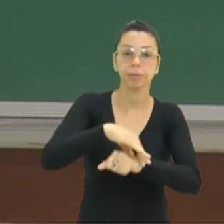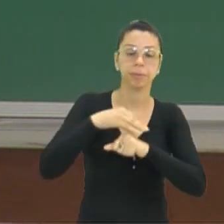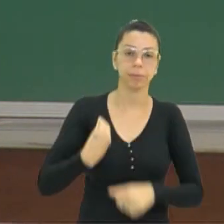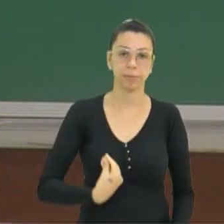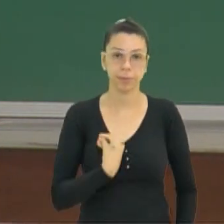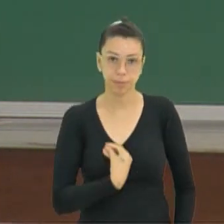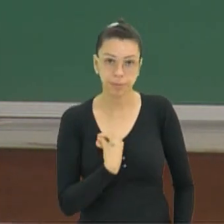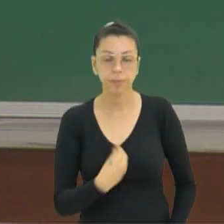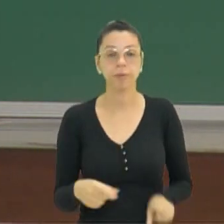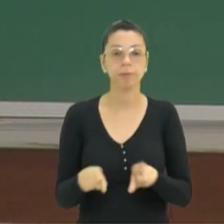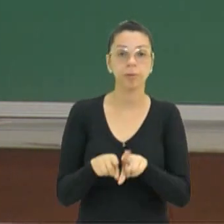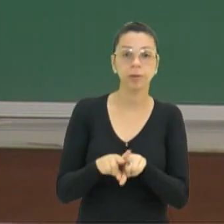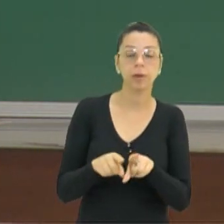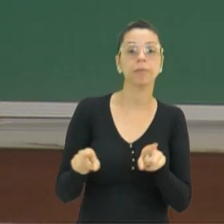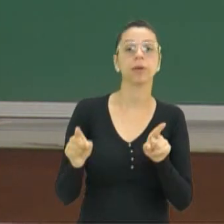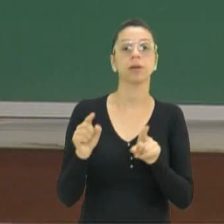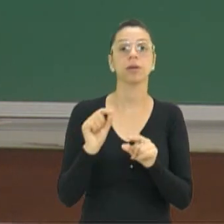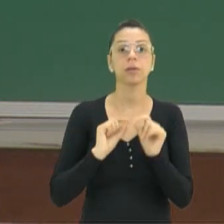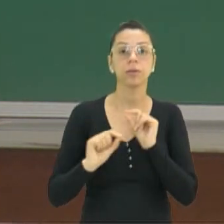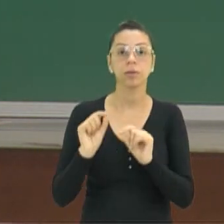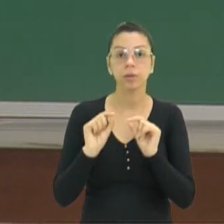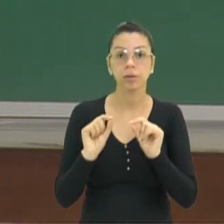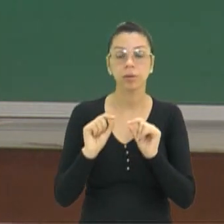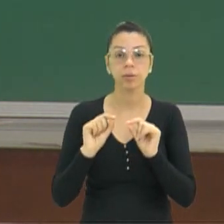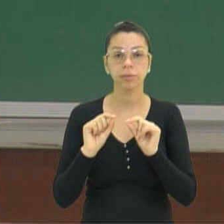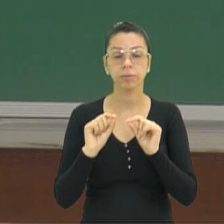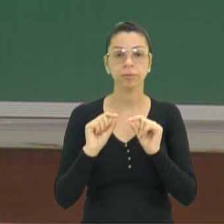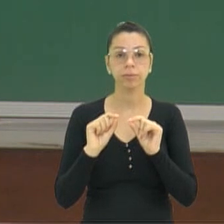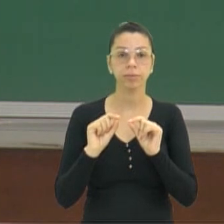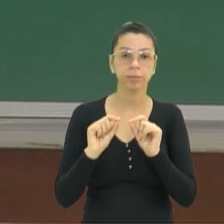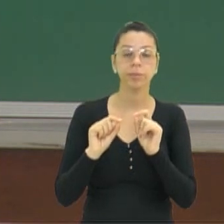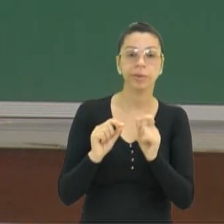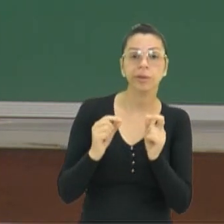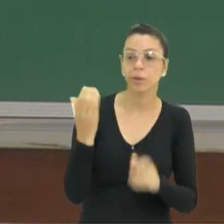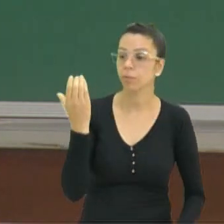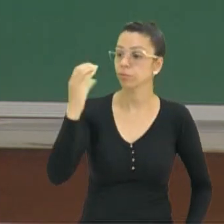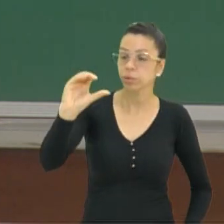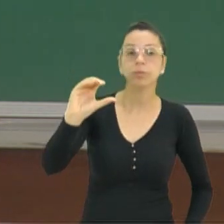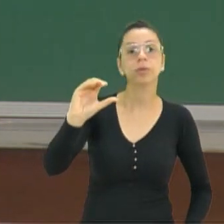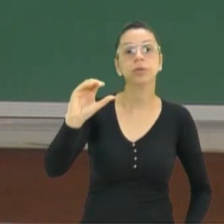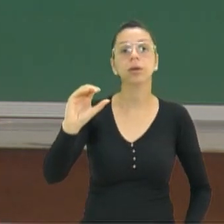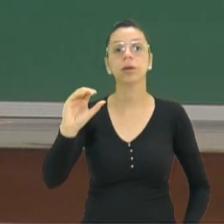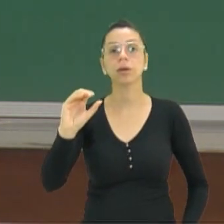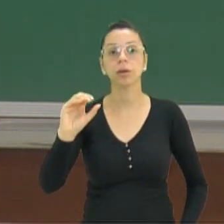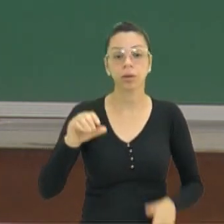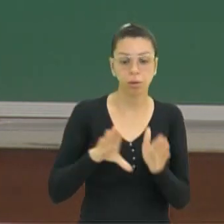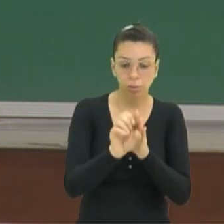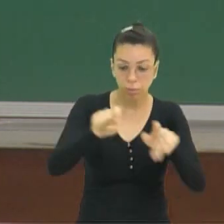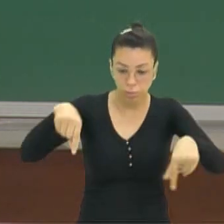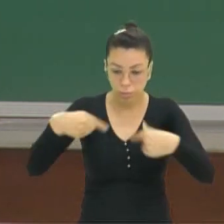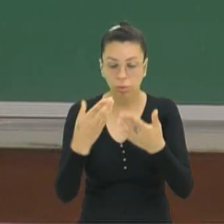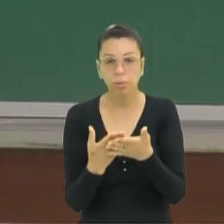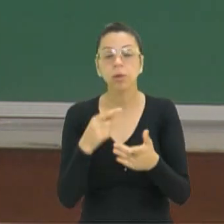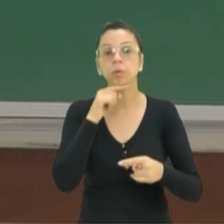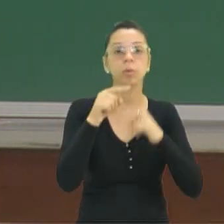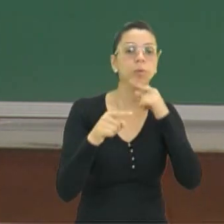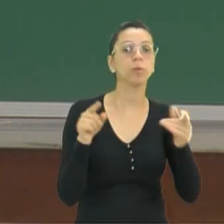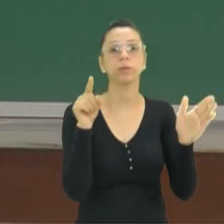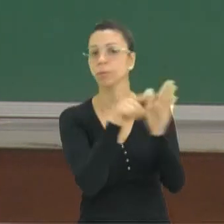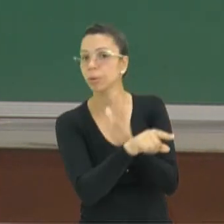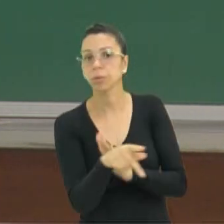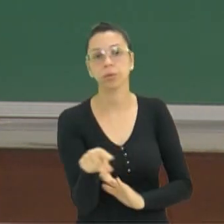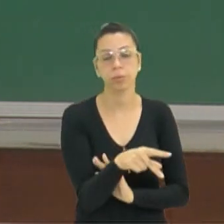presença. O pessoal aí, ó, usando o mural aí para poder conversar com o teu professor, tirar suas dúvidas. E a galera que também pega as